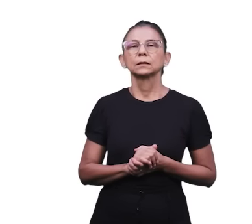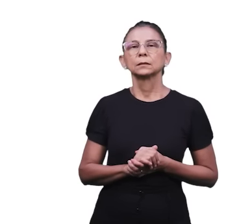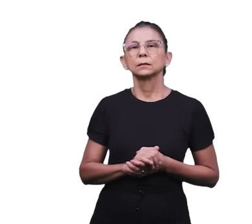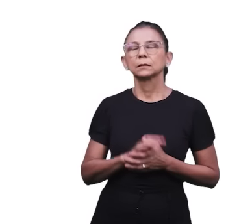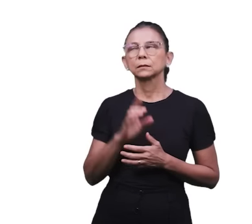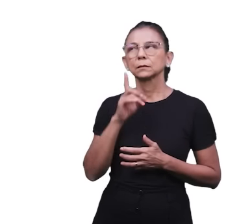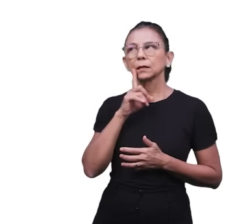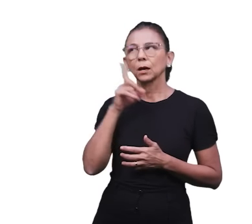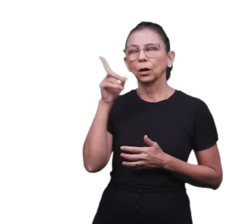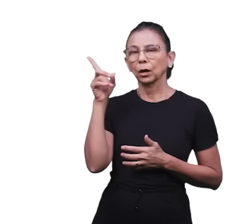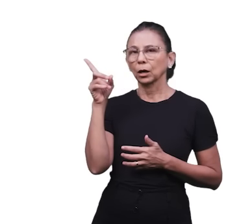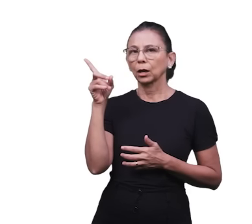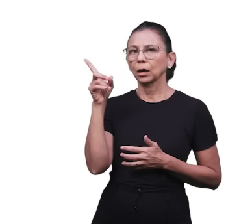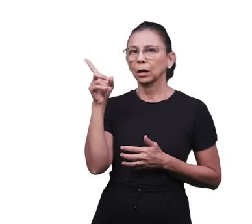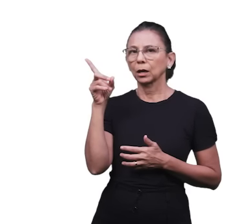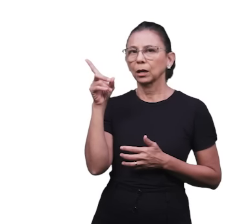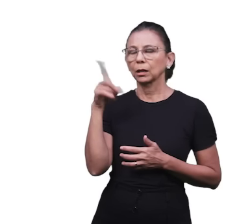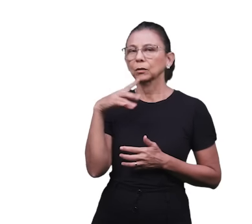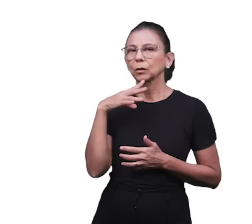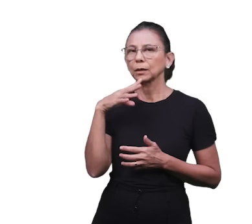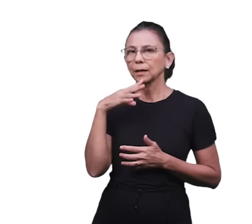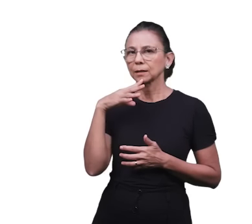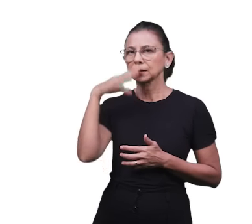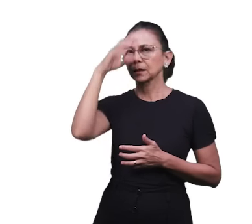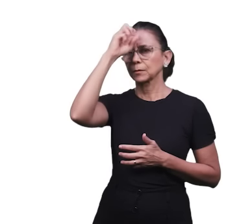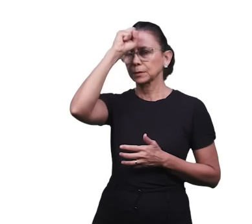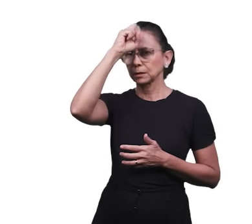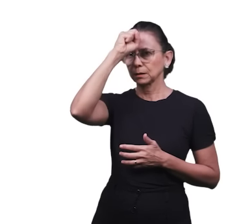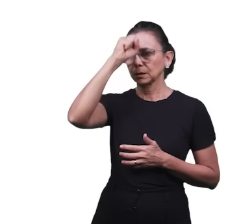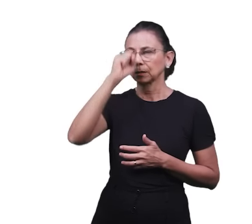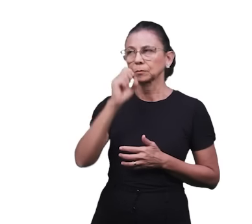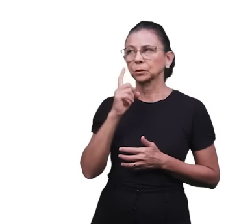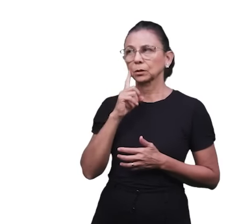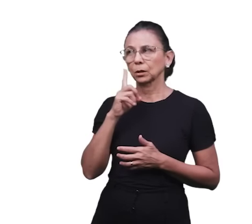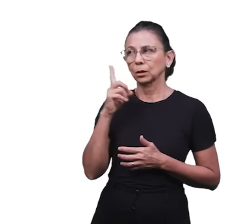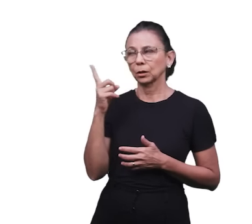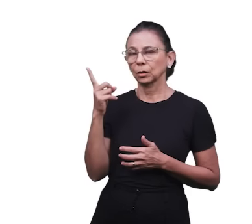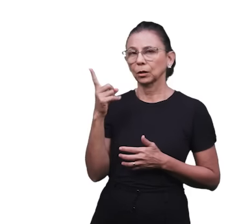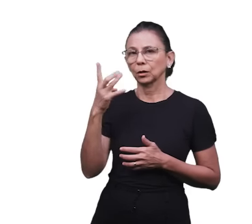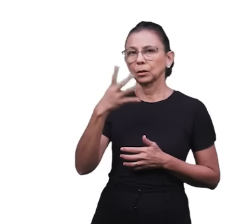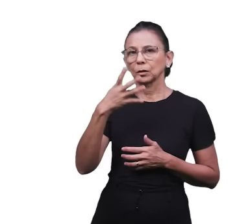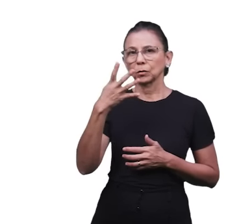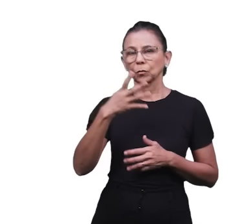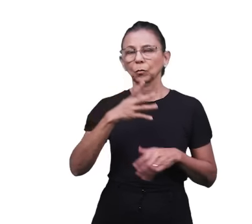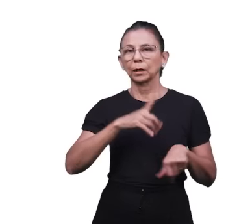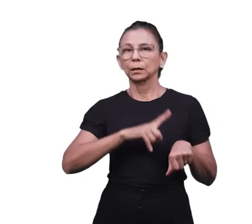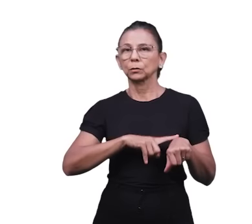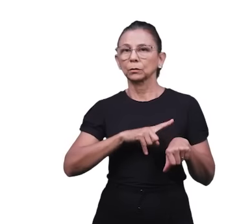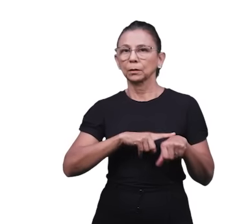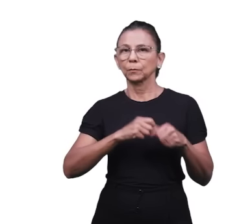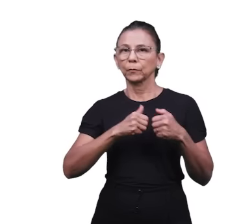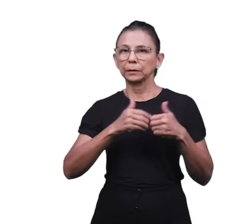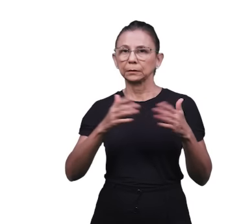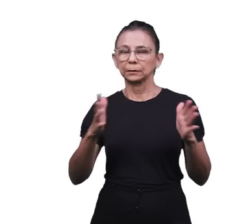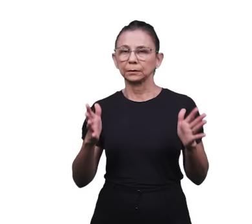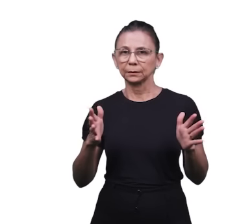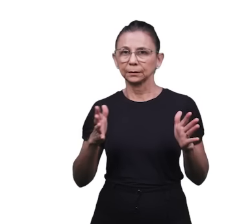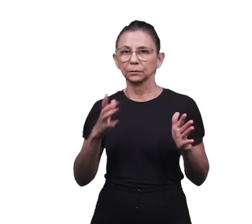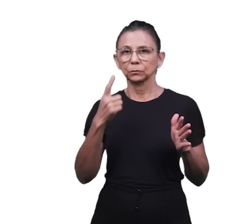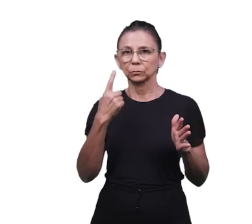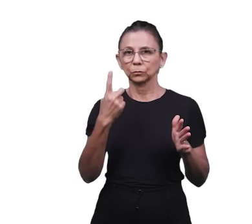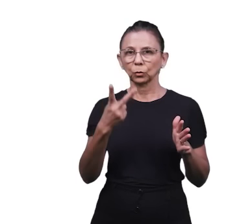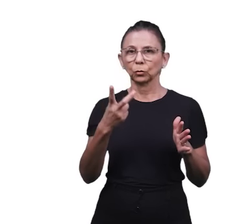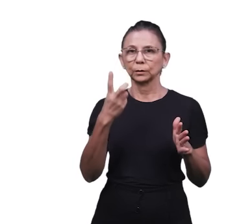cruza nós já aprendemos sobre isso olha quarto tempozinho está aqui vai iniciar o compasso